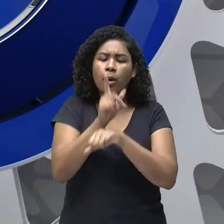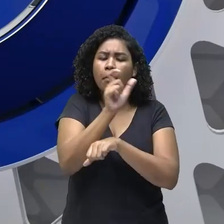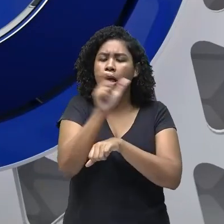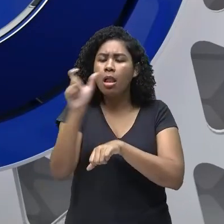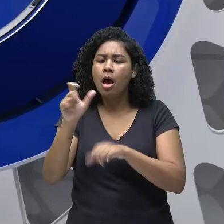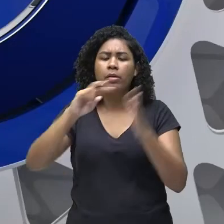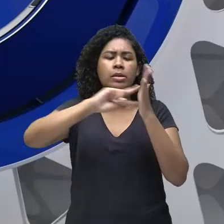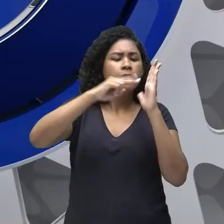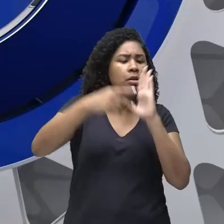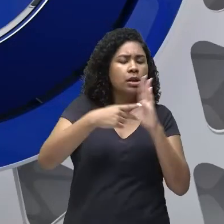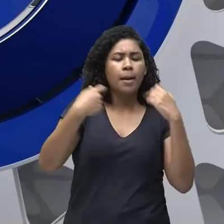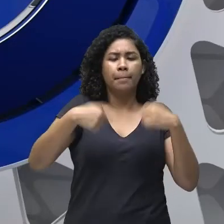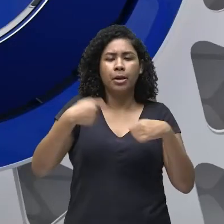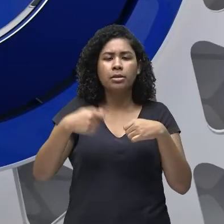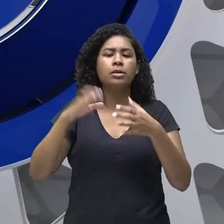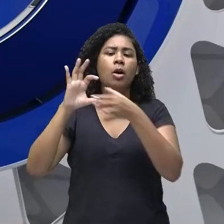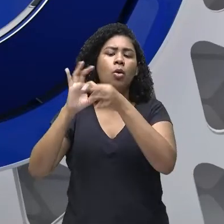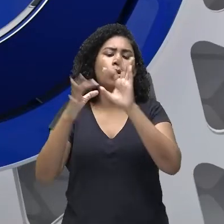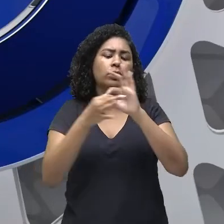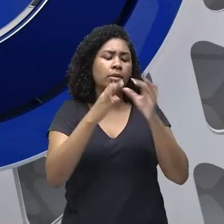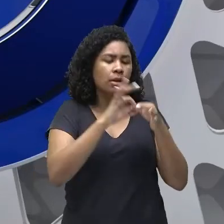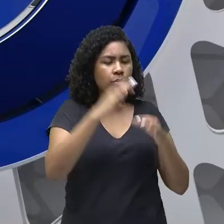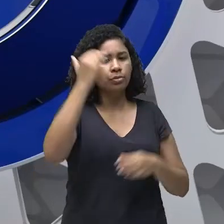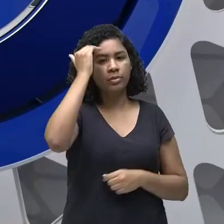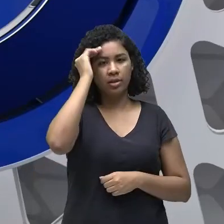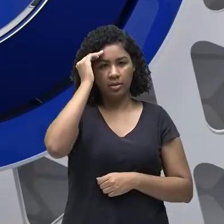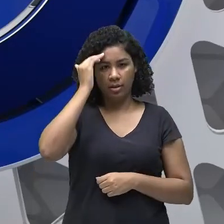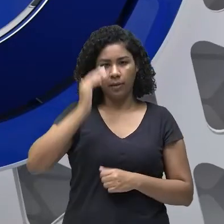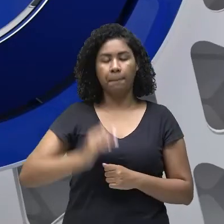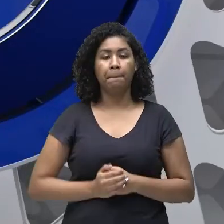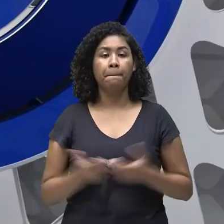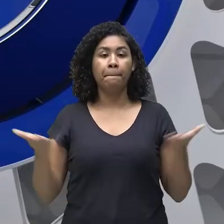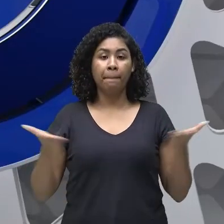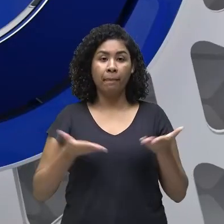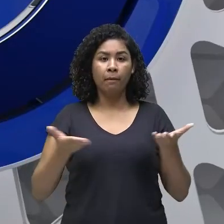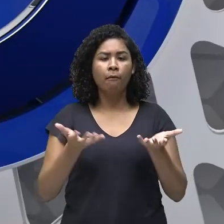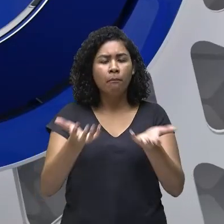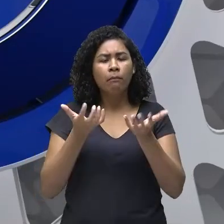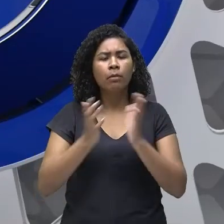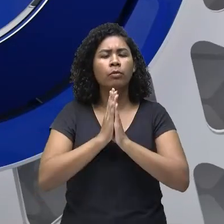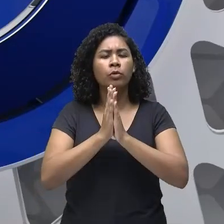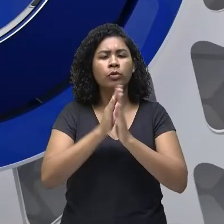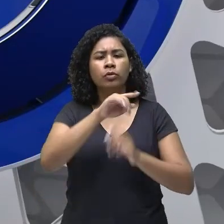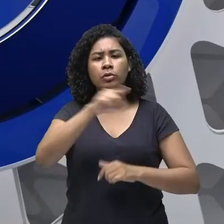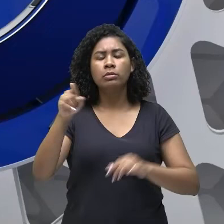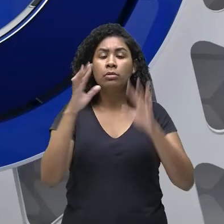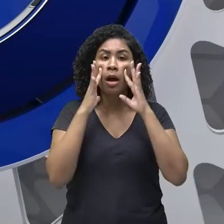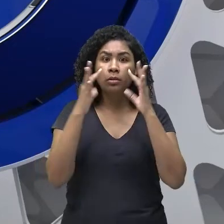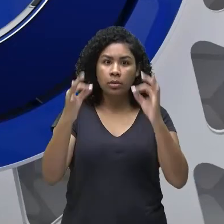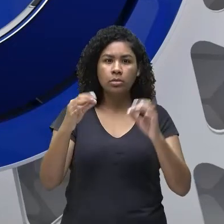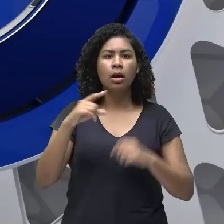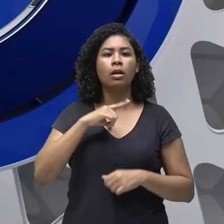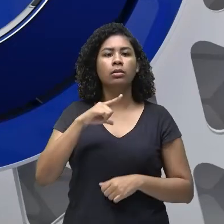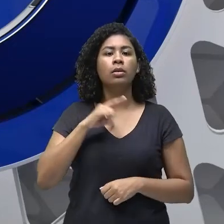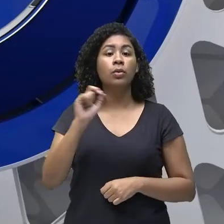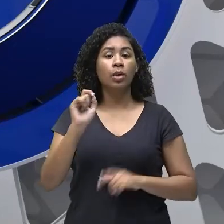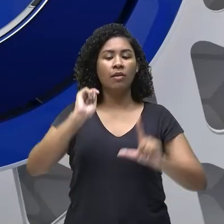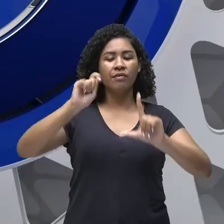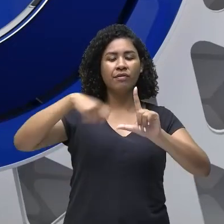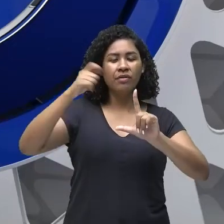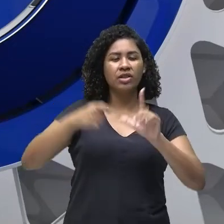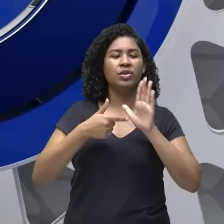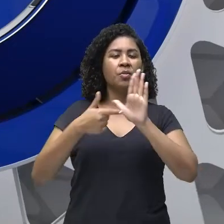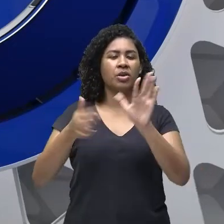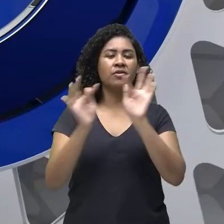entendendo o contexto, tá bom? Então agora eu quero que vocês prestem bastante atenção, que nós temos um vídeo sobre